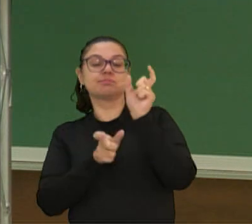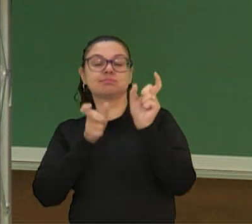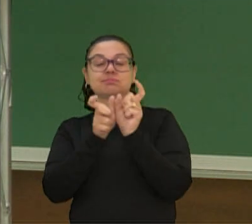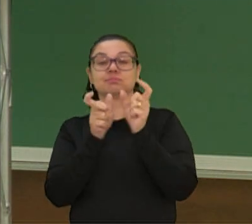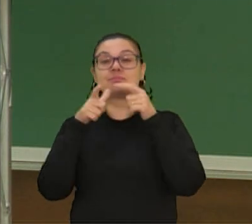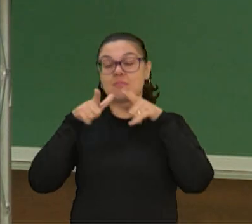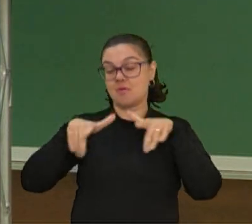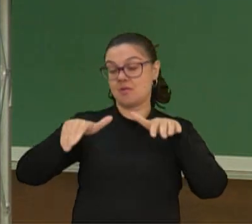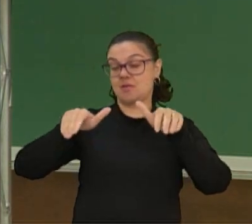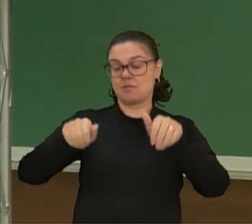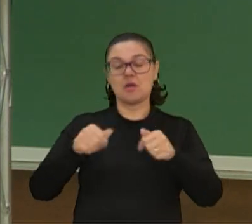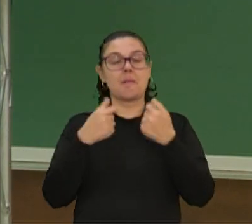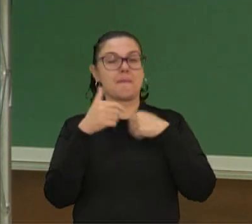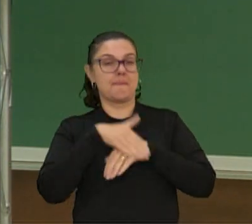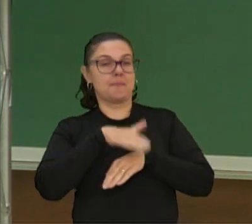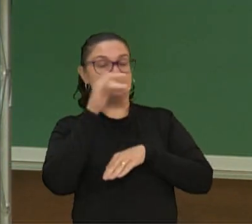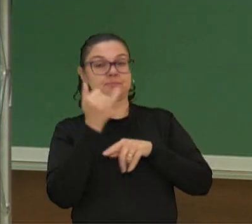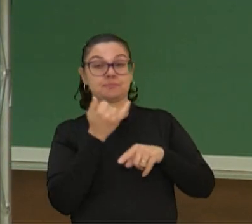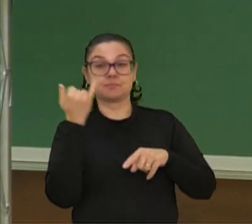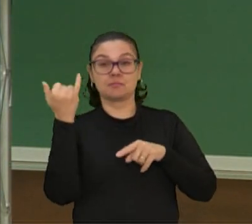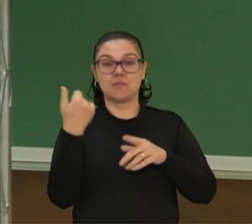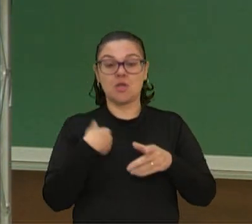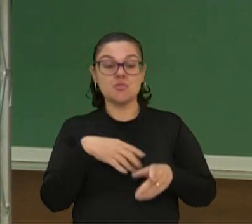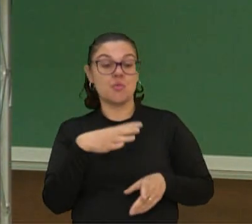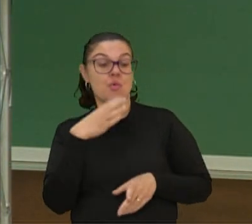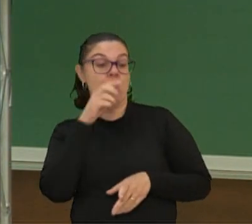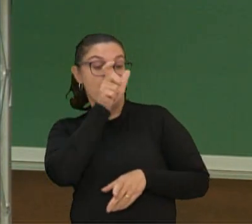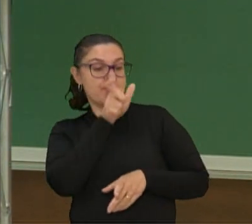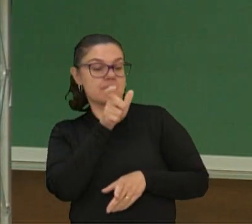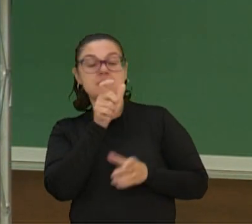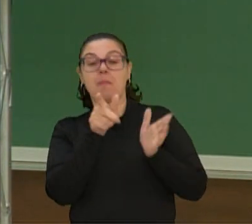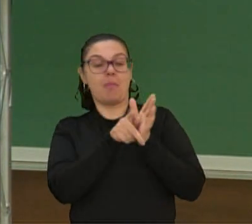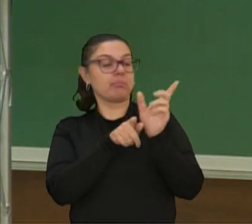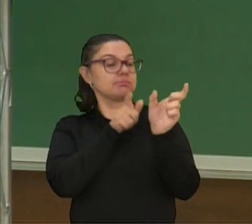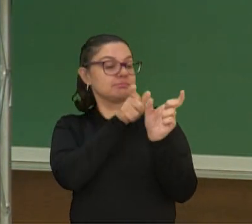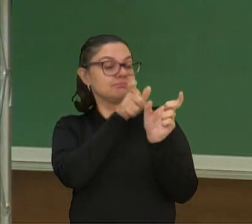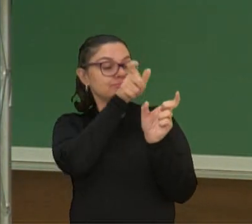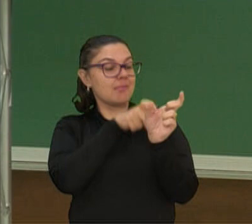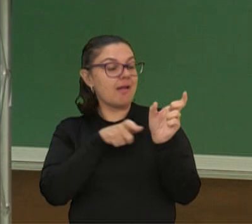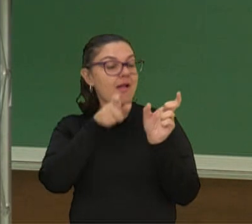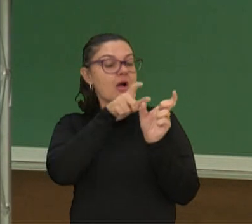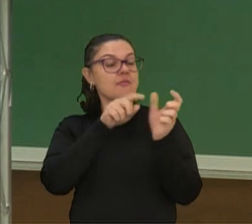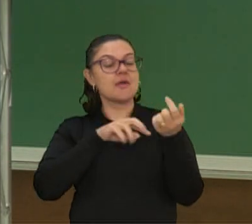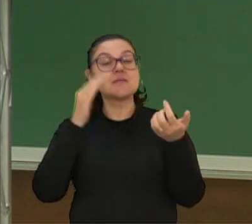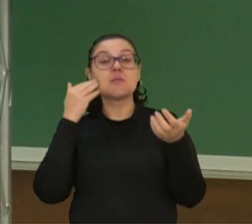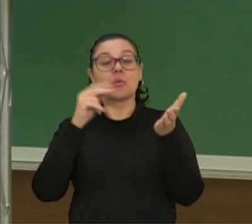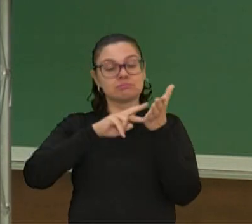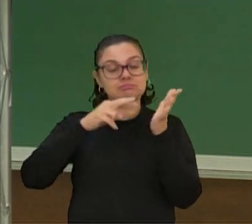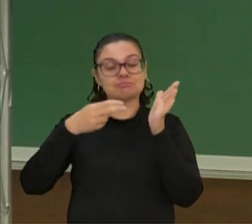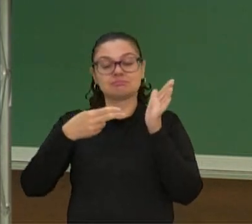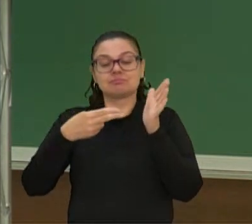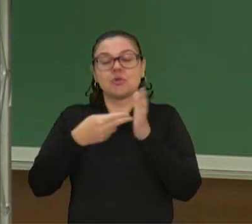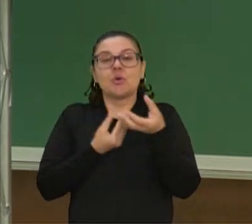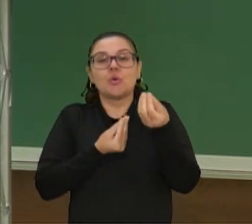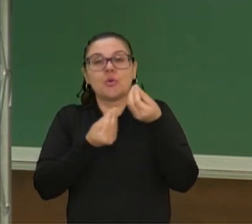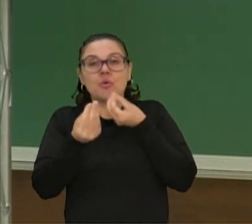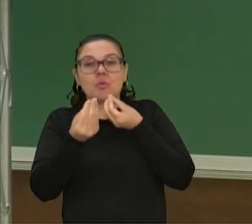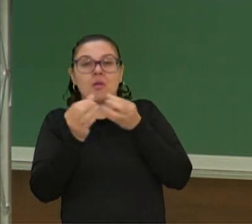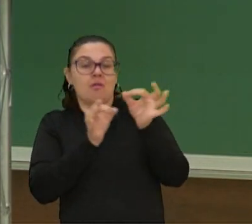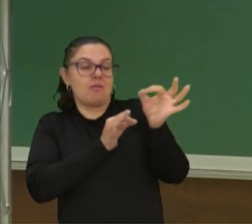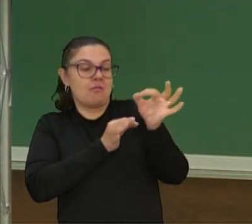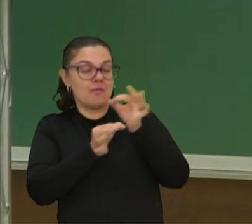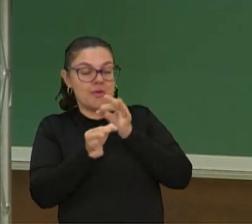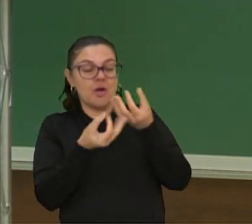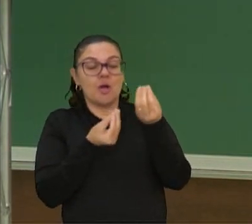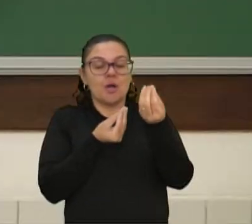figuras de linguagem. Muito mais importante do que reconhecer as figuras de linguagem é saber o seu efeito, como ela é